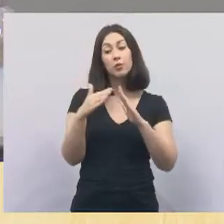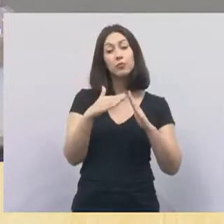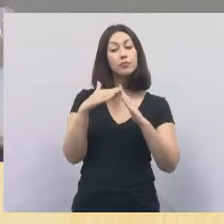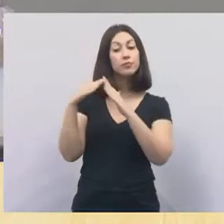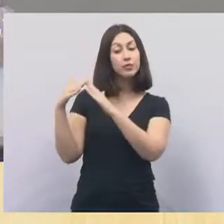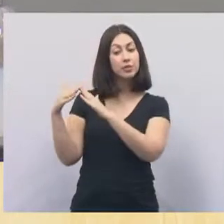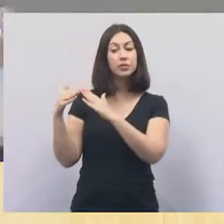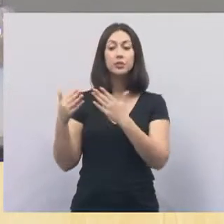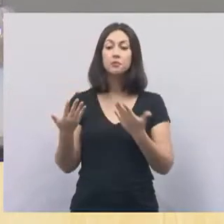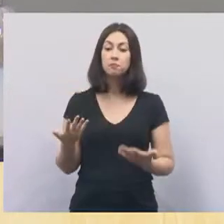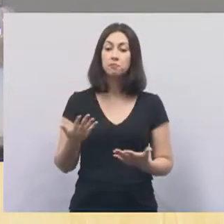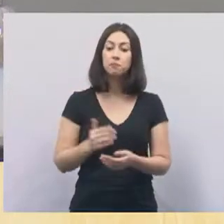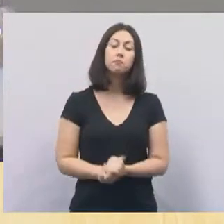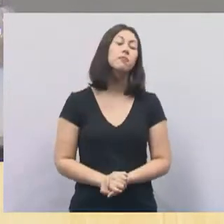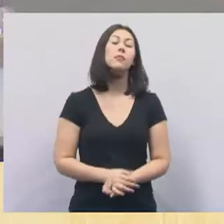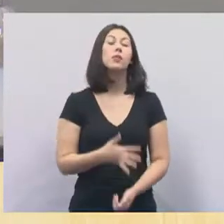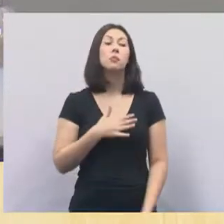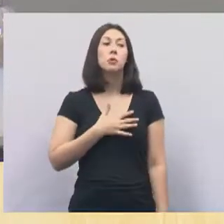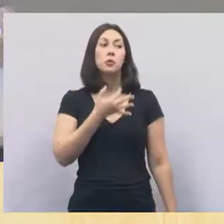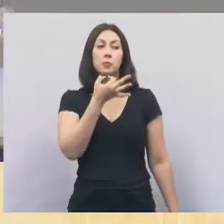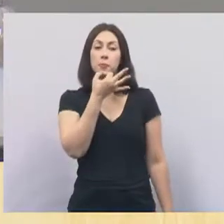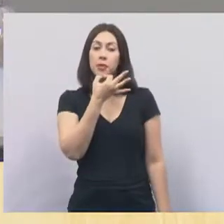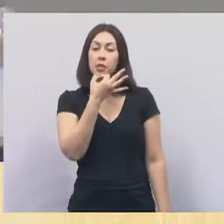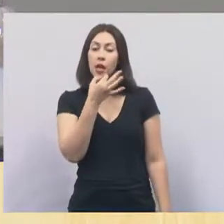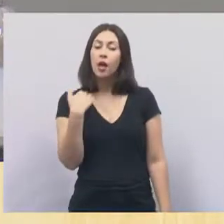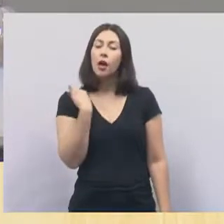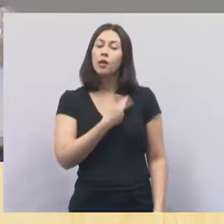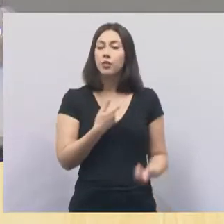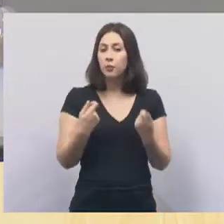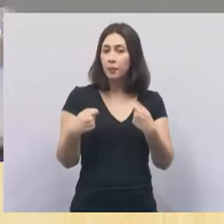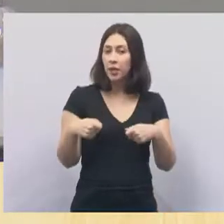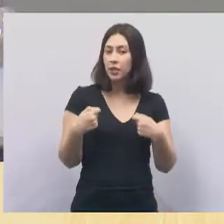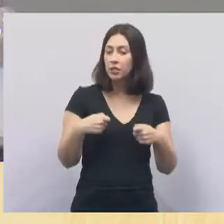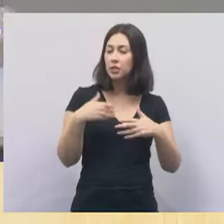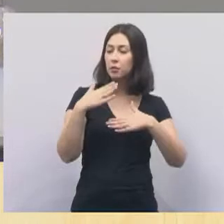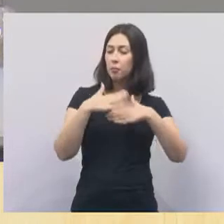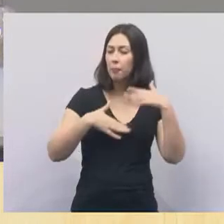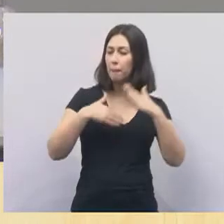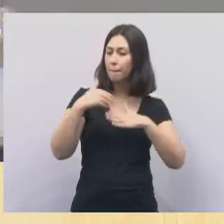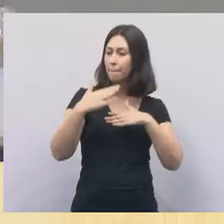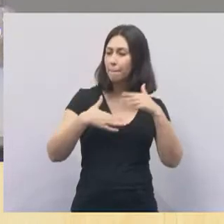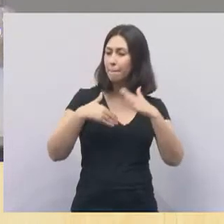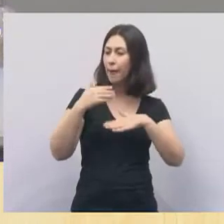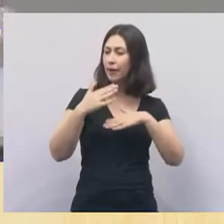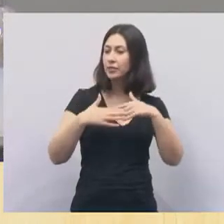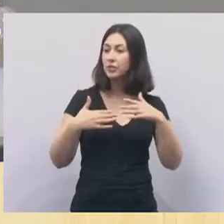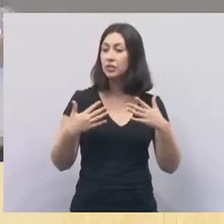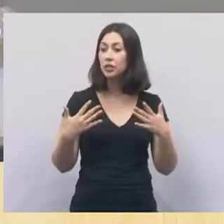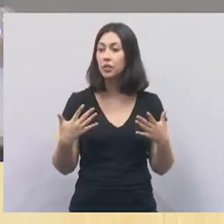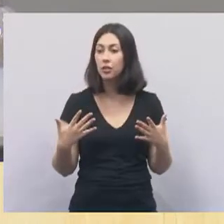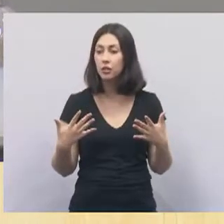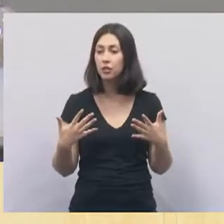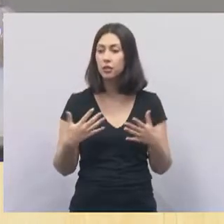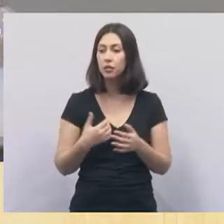Então eu acho que nós temos que fazer uma ação mais é